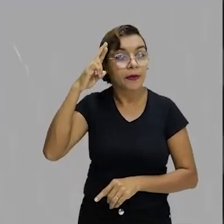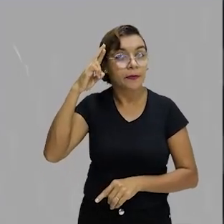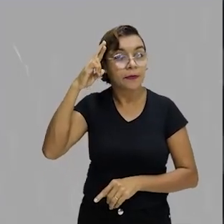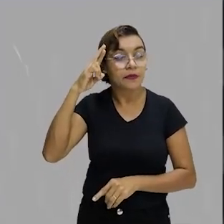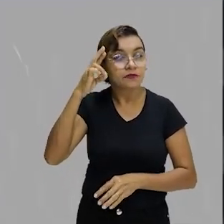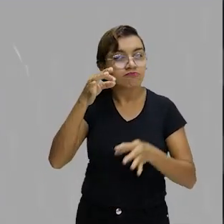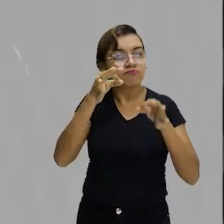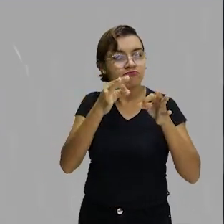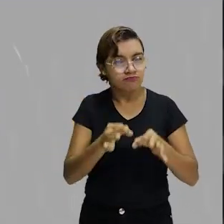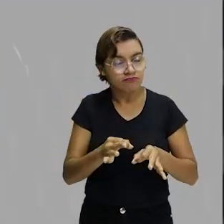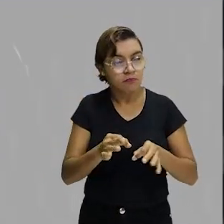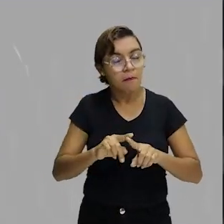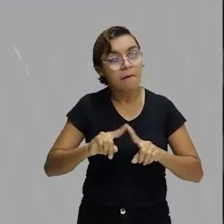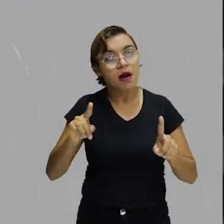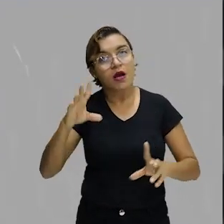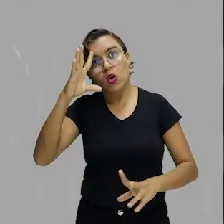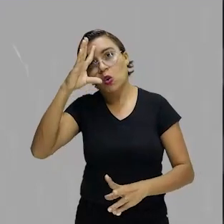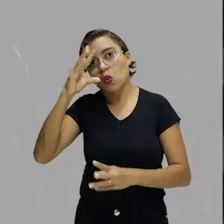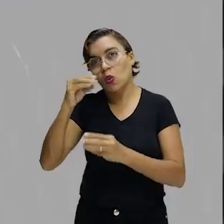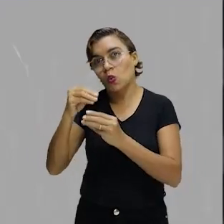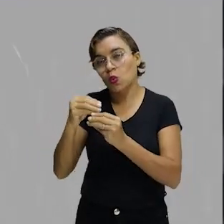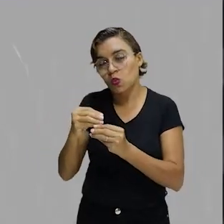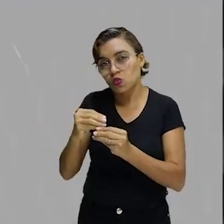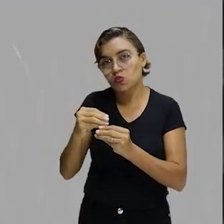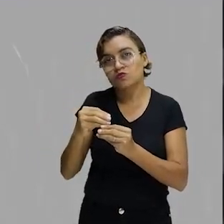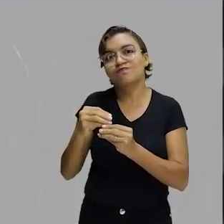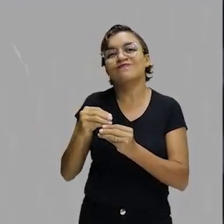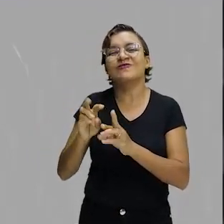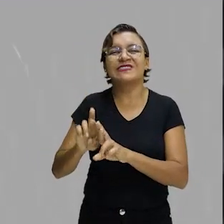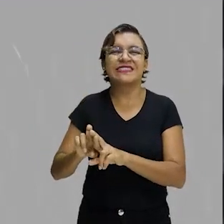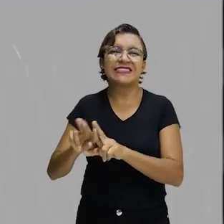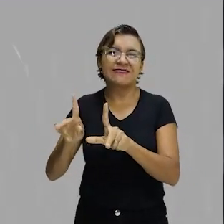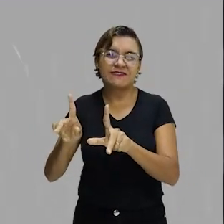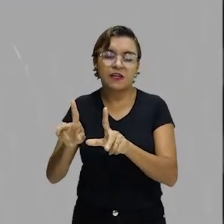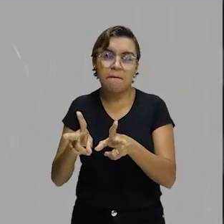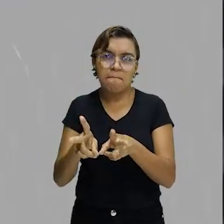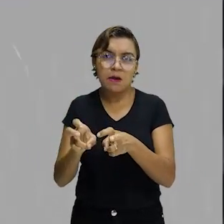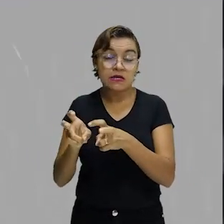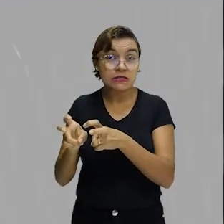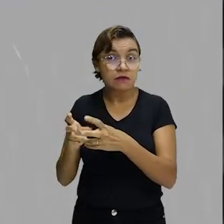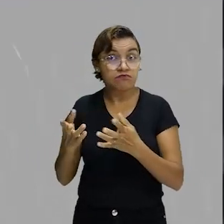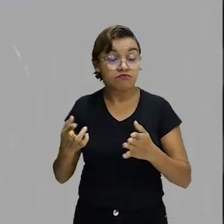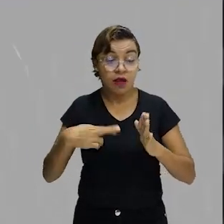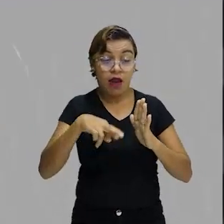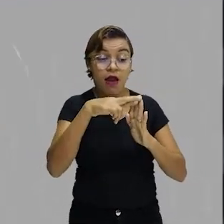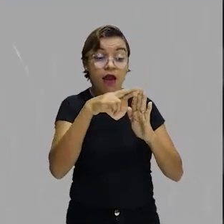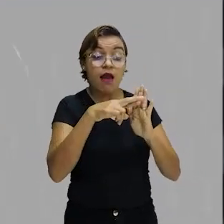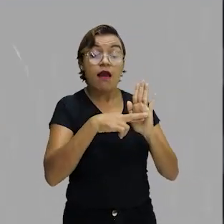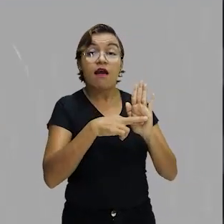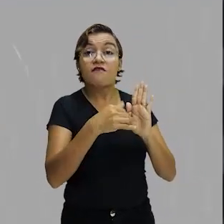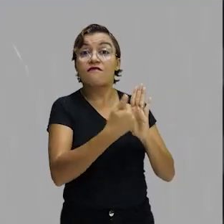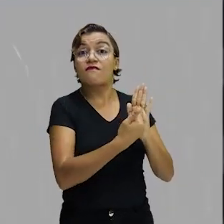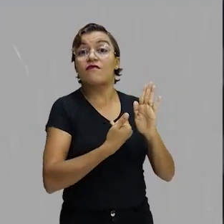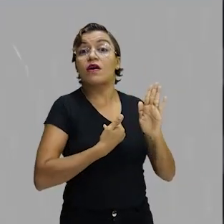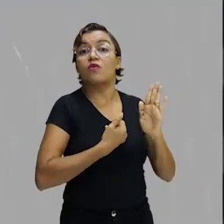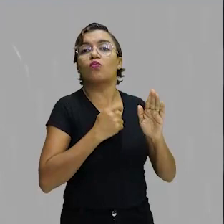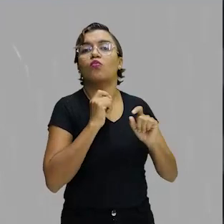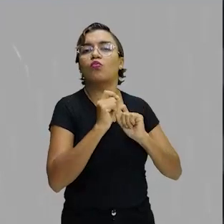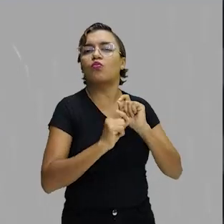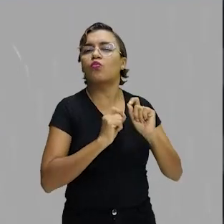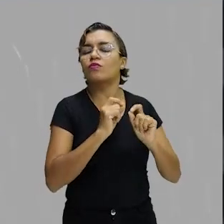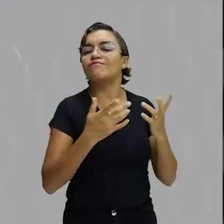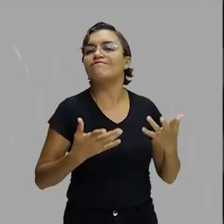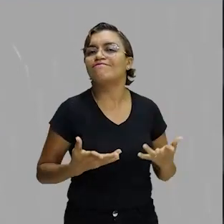afirmativas, mas eu concluo algo negativo. O que é que me diz as regras? O que é que elas me falam? O que é que elas